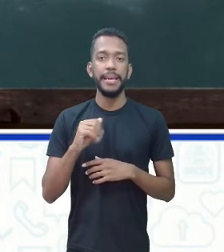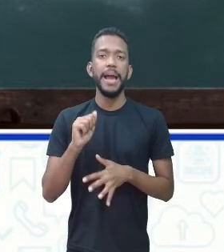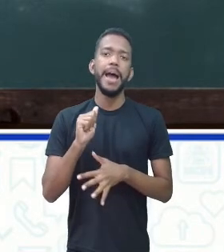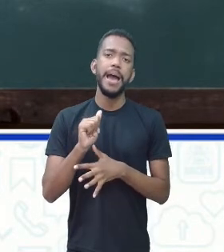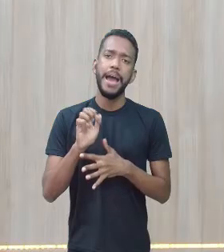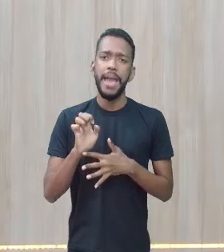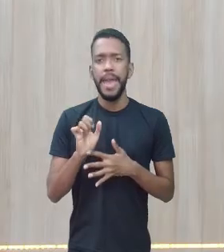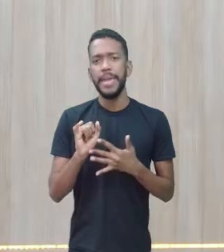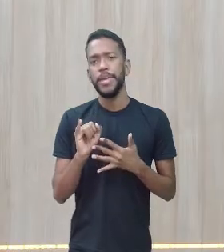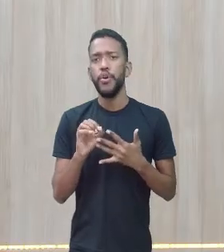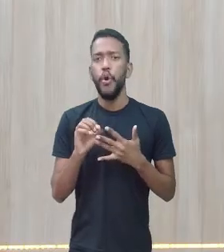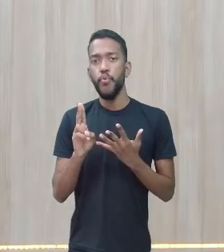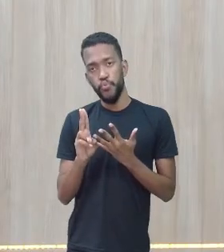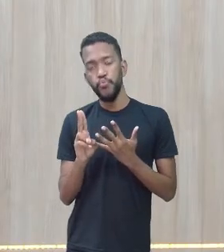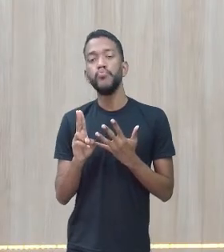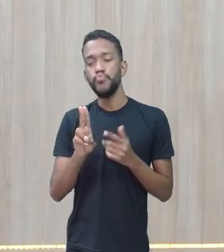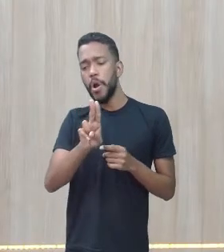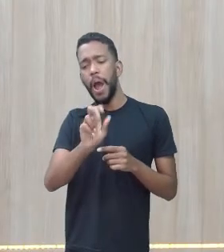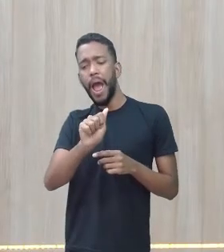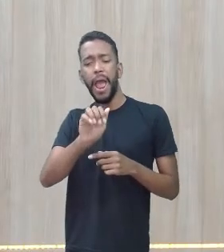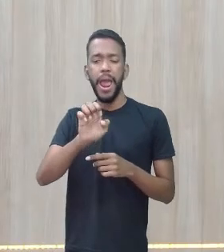radical. Na palavra,